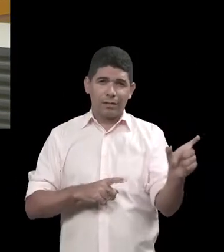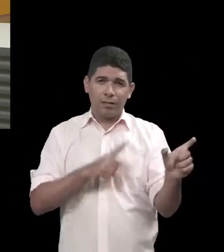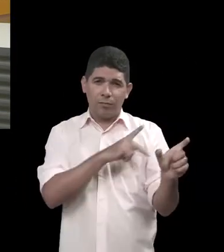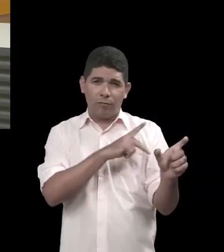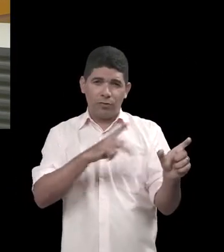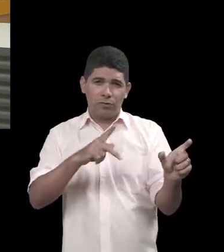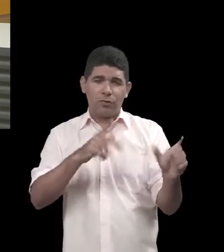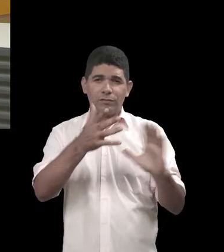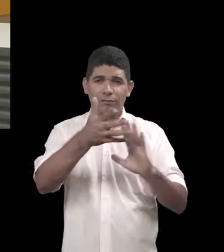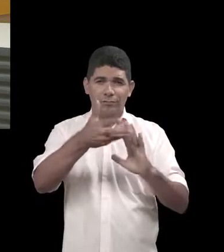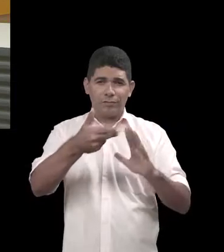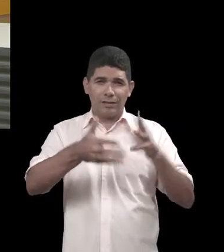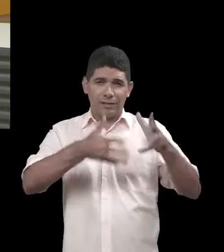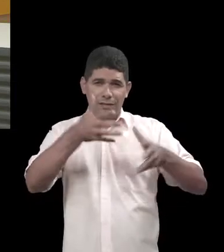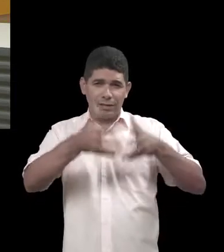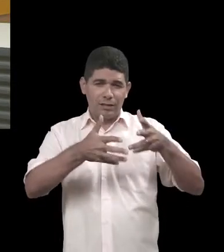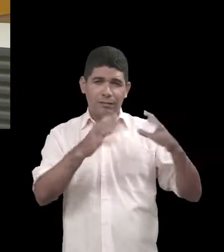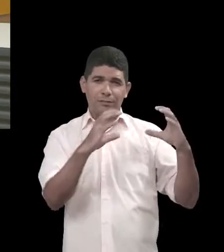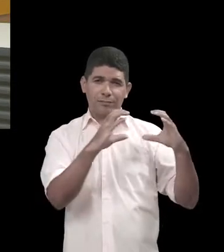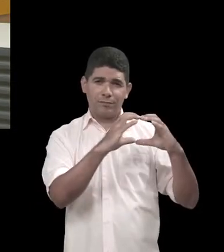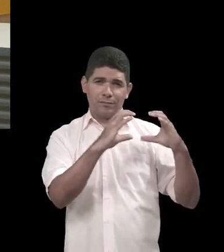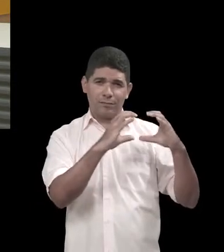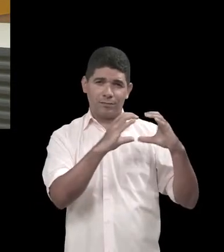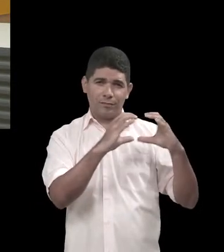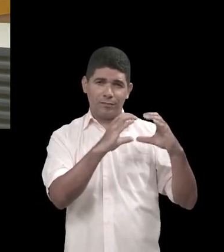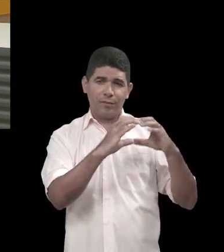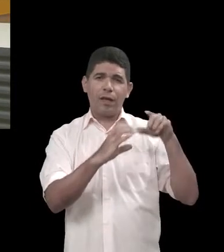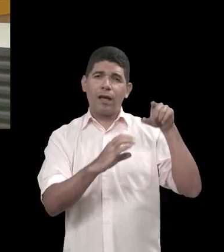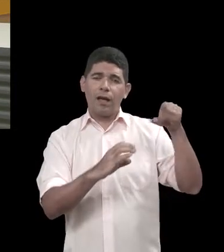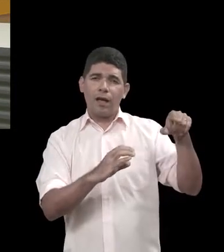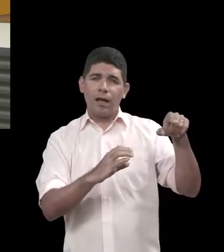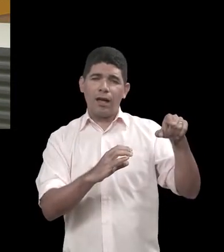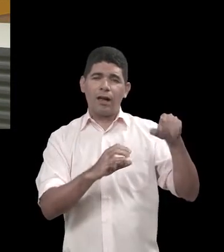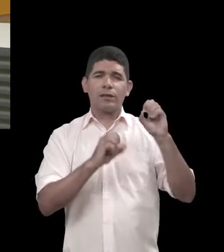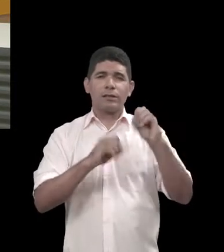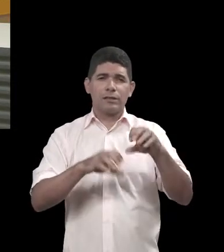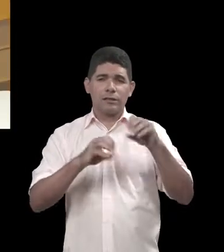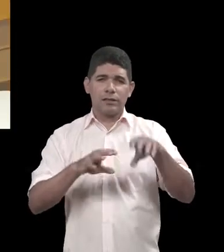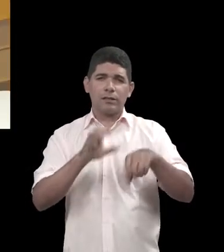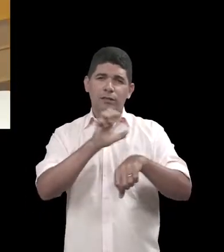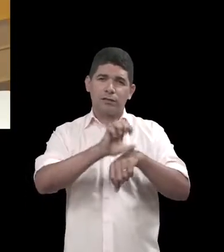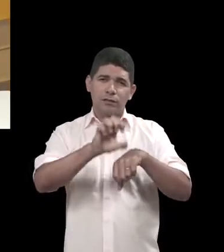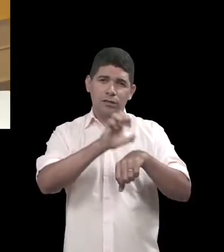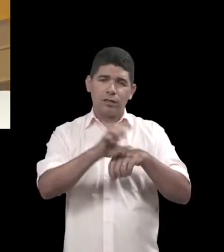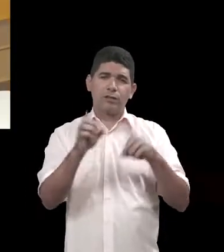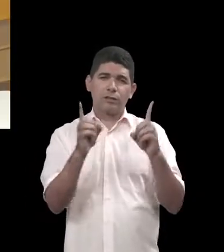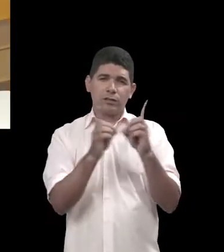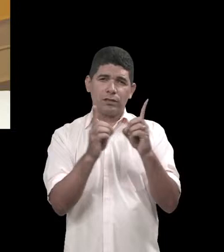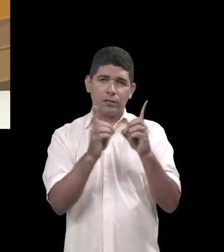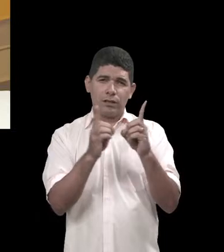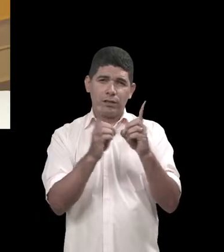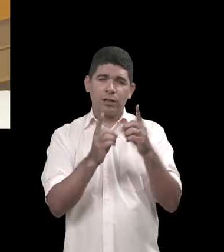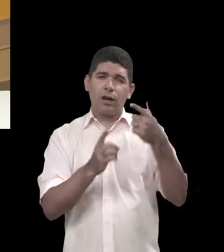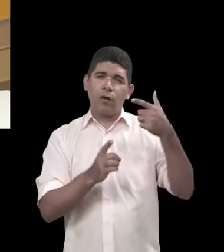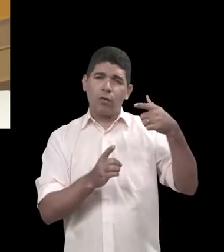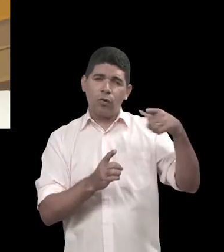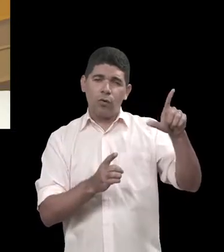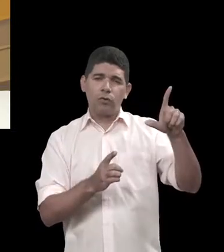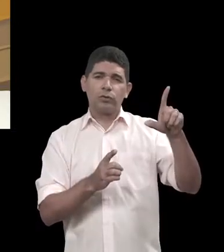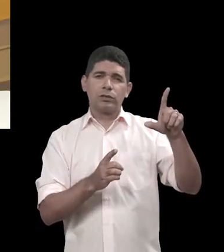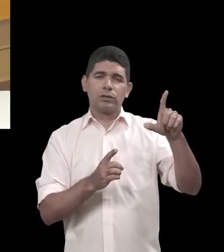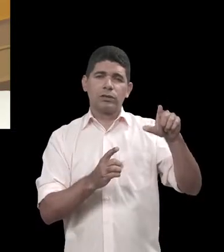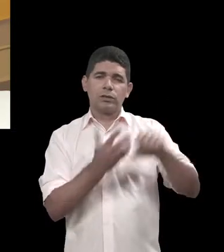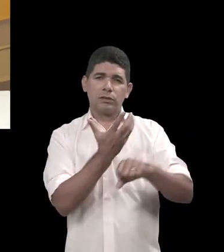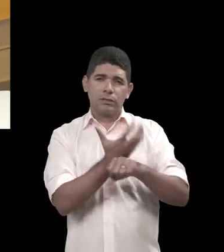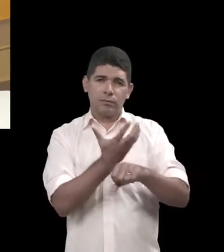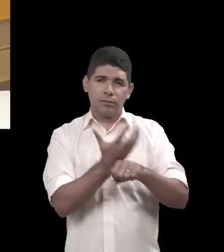e ministra estágio, didática, essas outras disciplinas. Ok, Lara, Délia, a gente vai fazer um breve intervalo. E você, de casa, não saia daí, já já